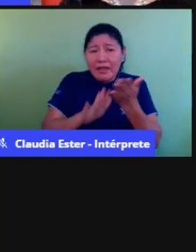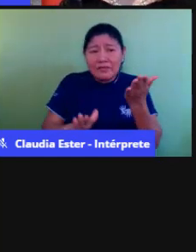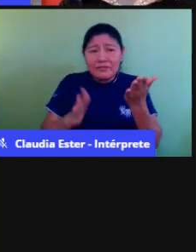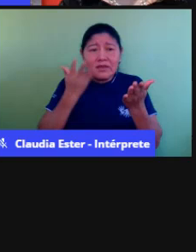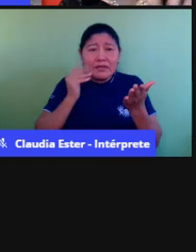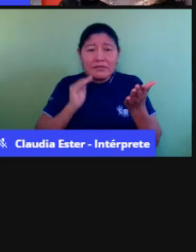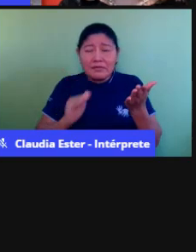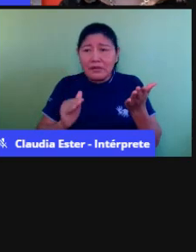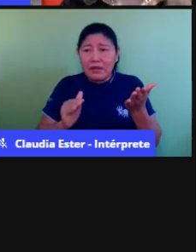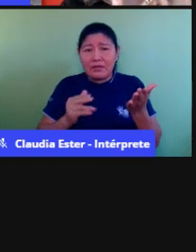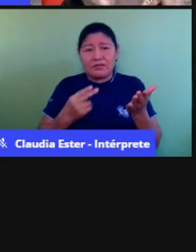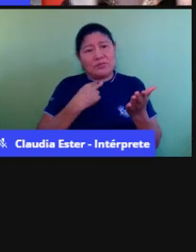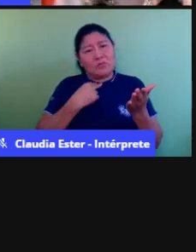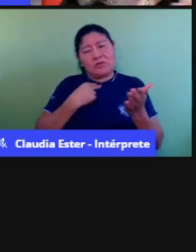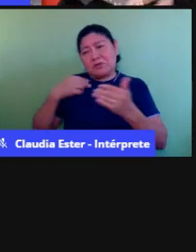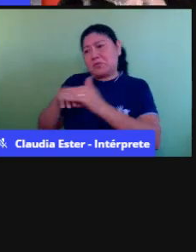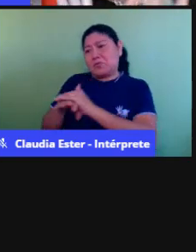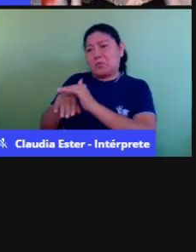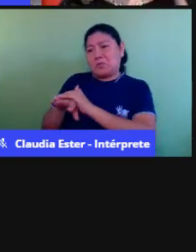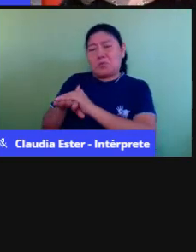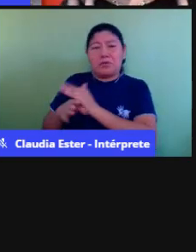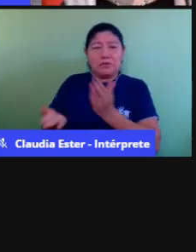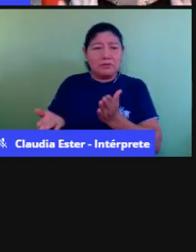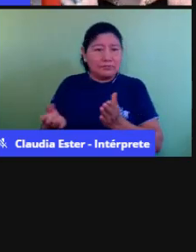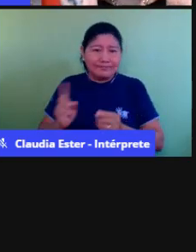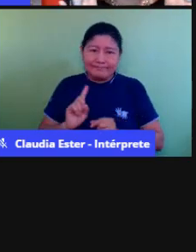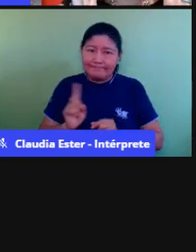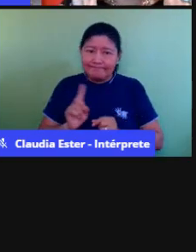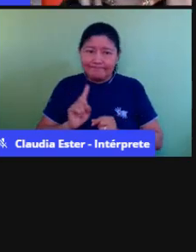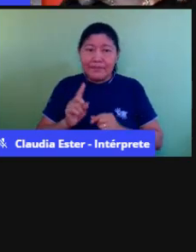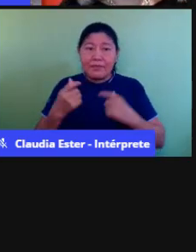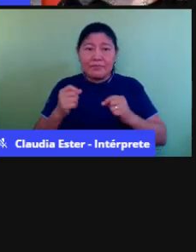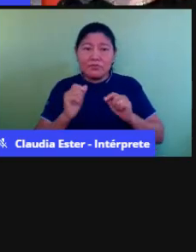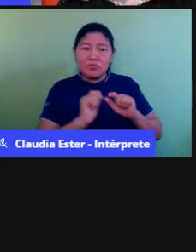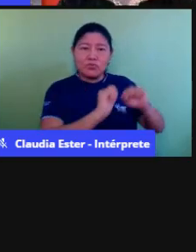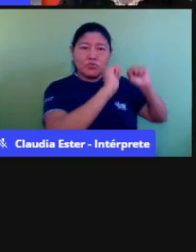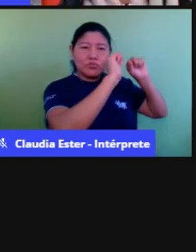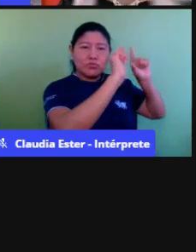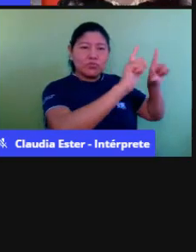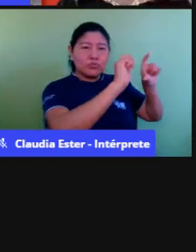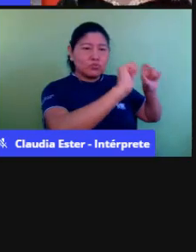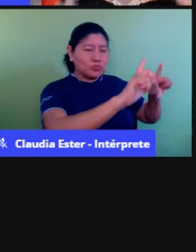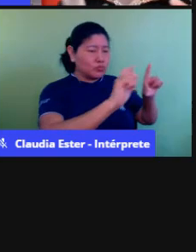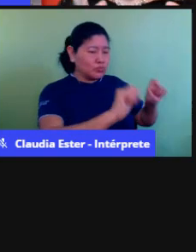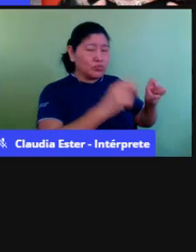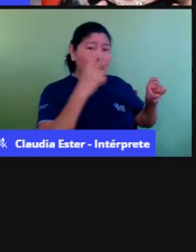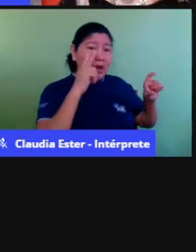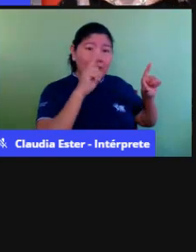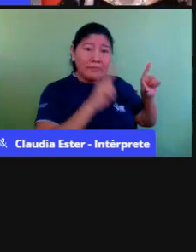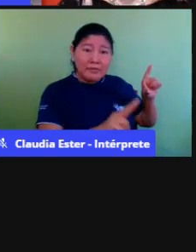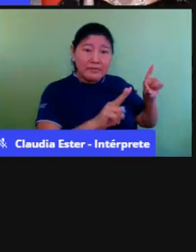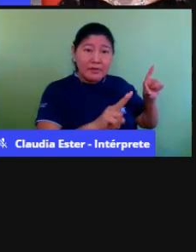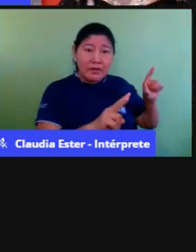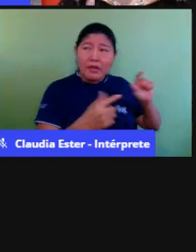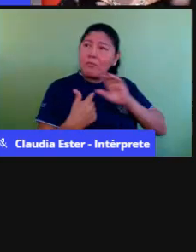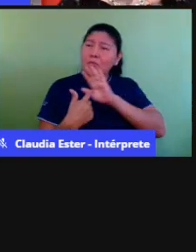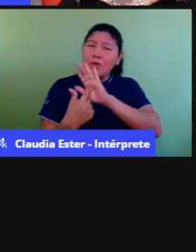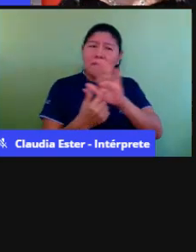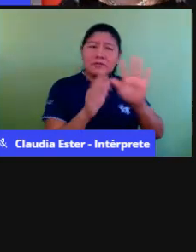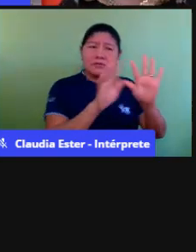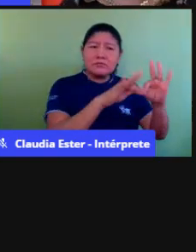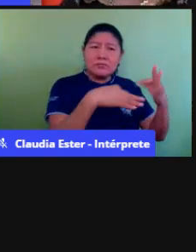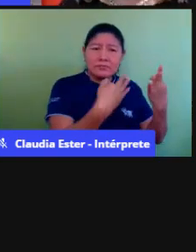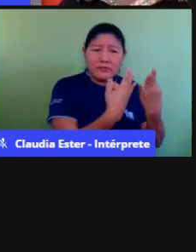os desenhos das crianças, nada disso, sempre guardar, deixar para a comunidade olhar, chama os pais para os pais valorizarem, olhar o desenho